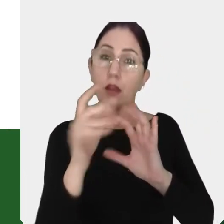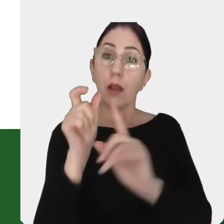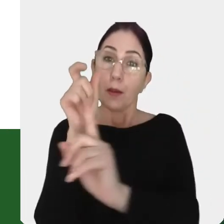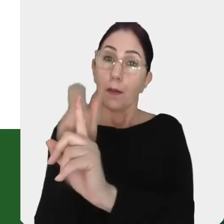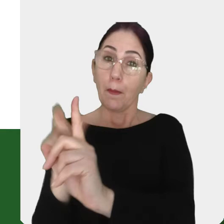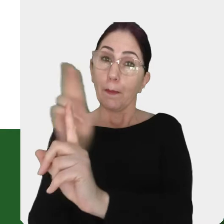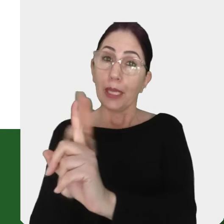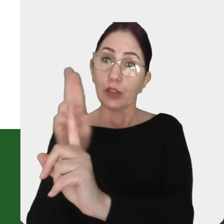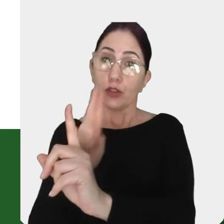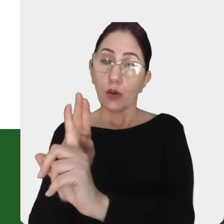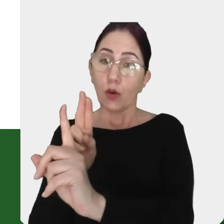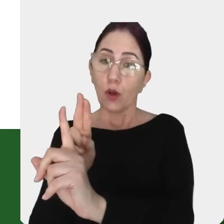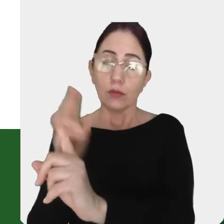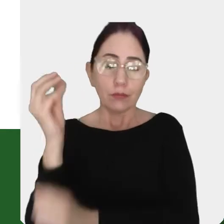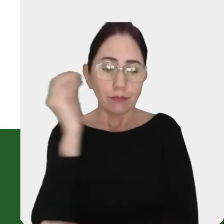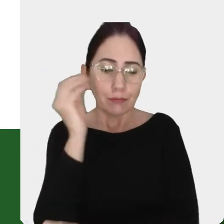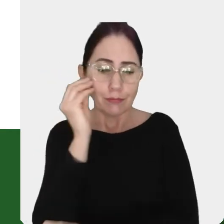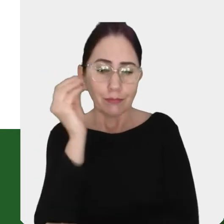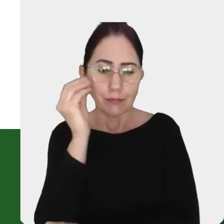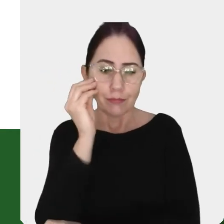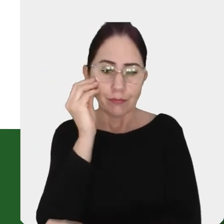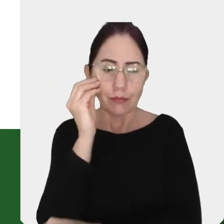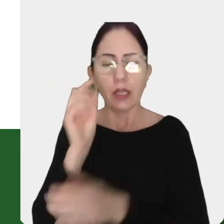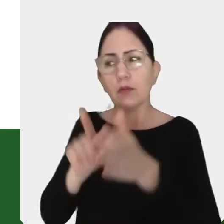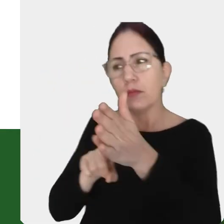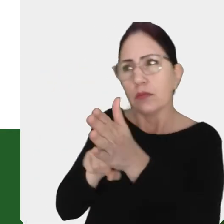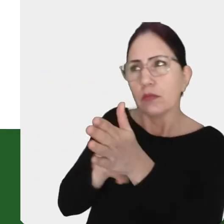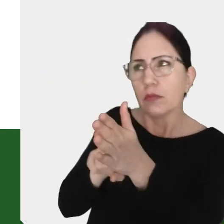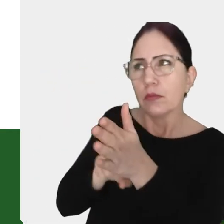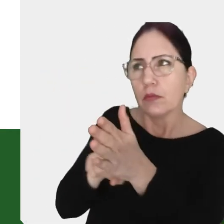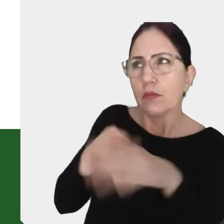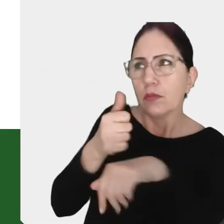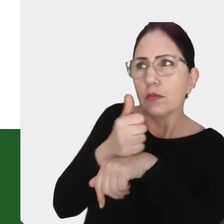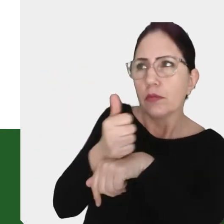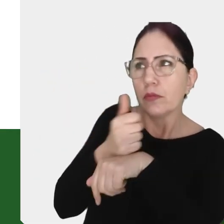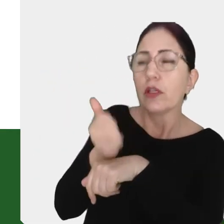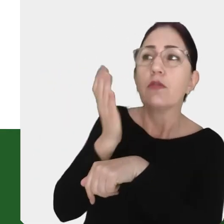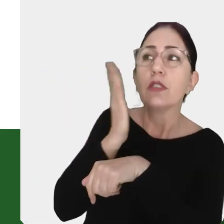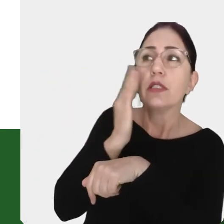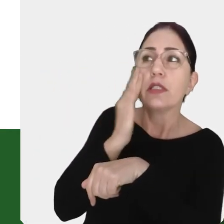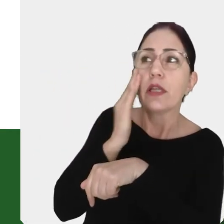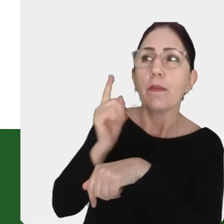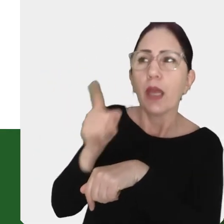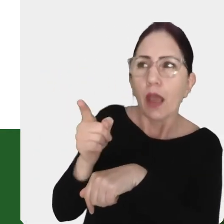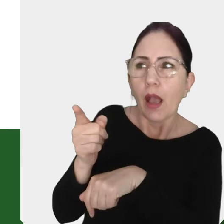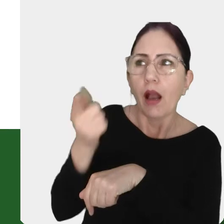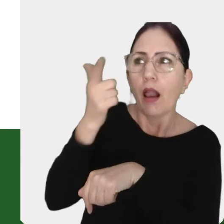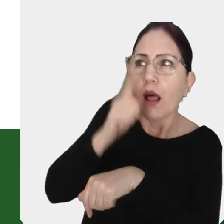uma interface, então, para ver como que a pessoa iria interagir.